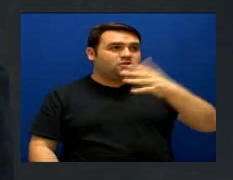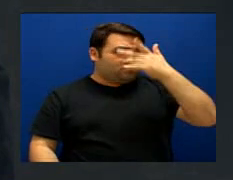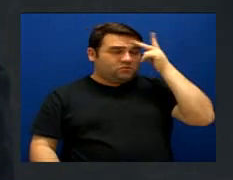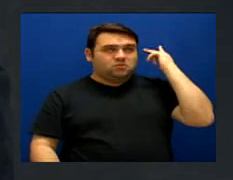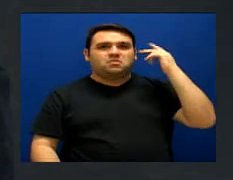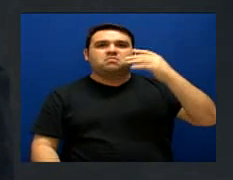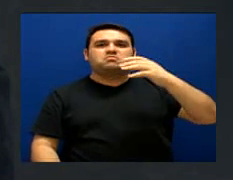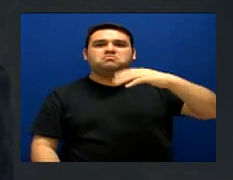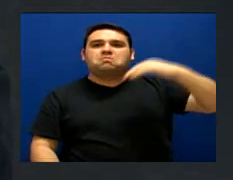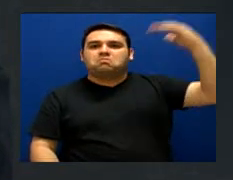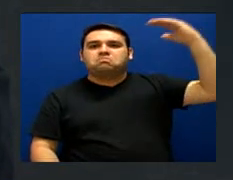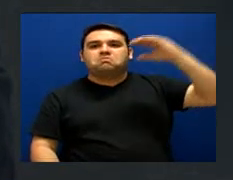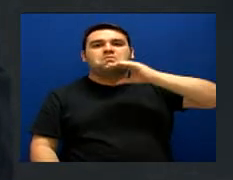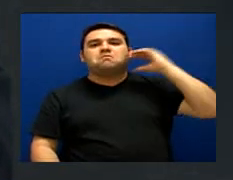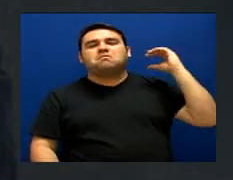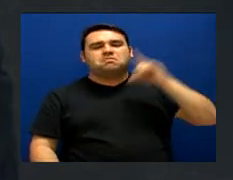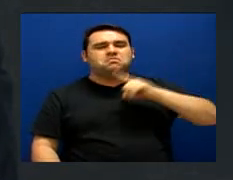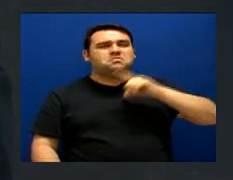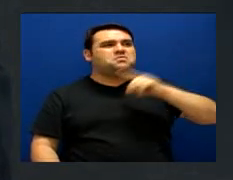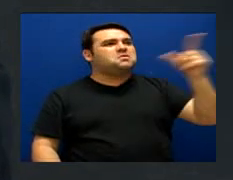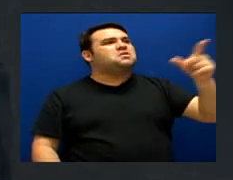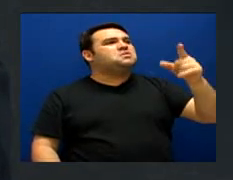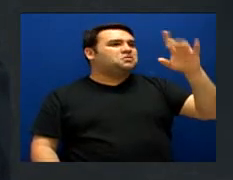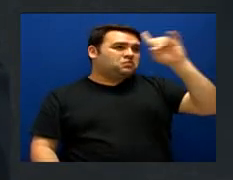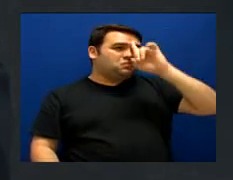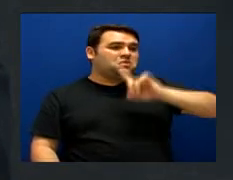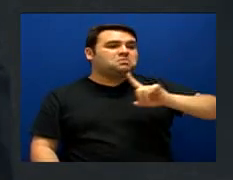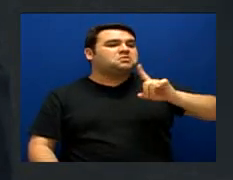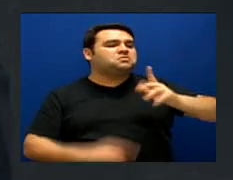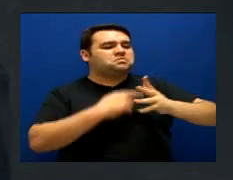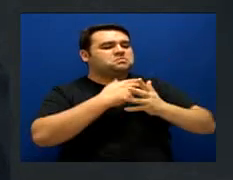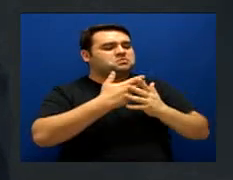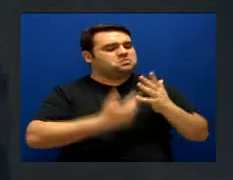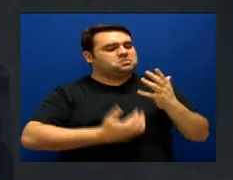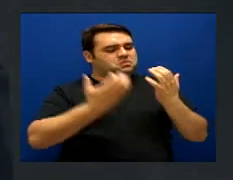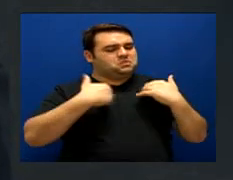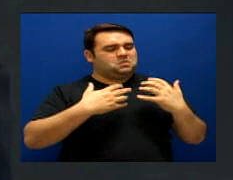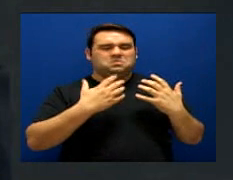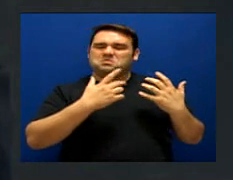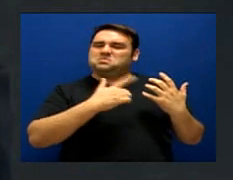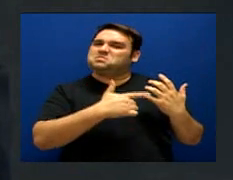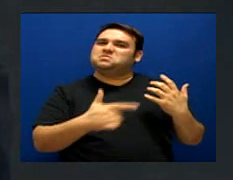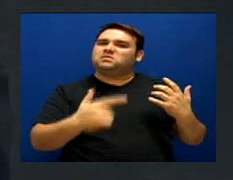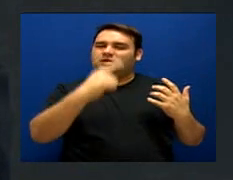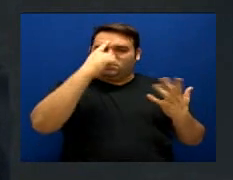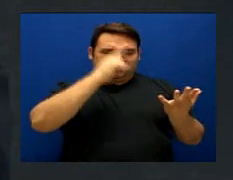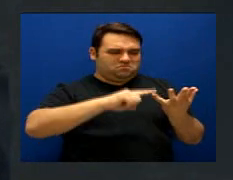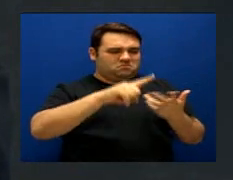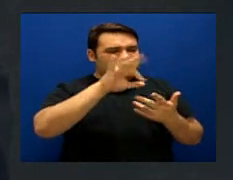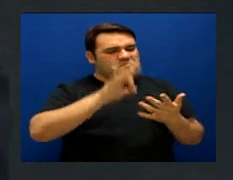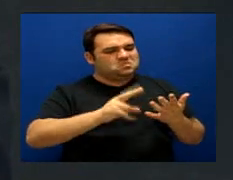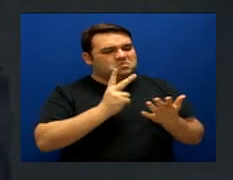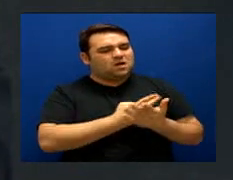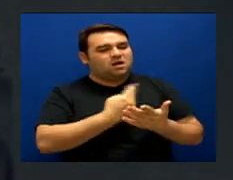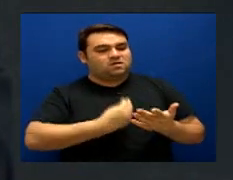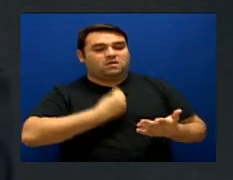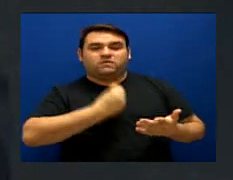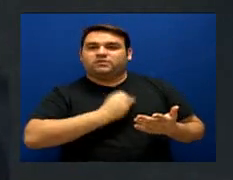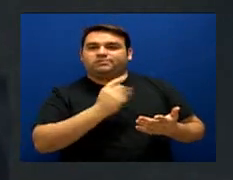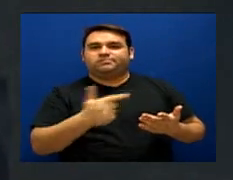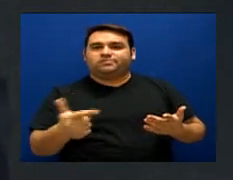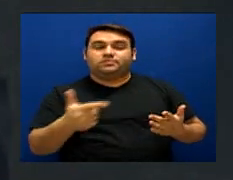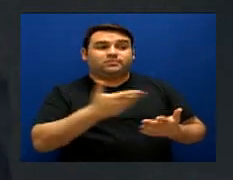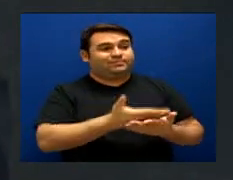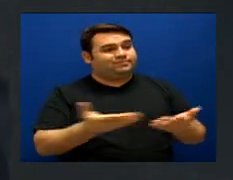marmanjão por aí, que não tem nenhuma ideia de valor mínimo com relação à questão da vida, né? E que